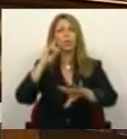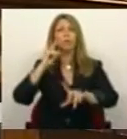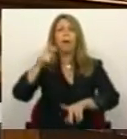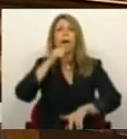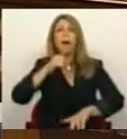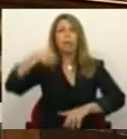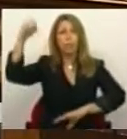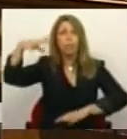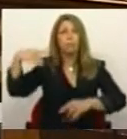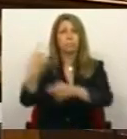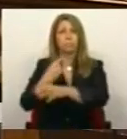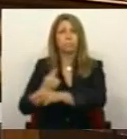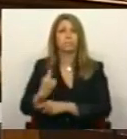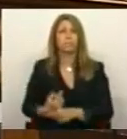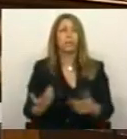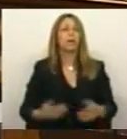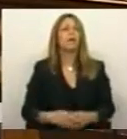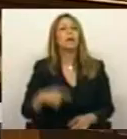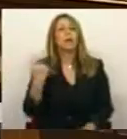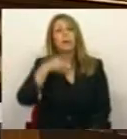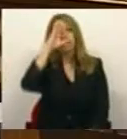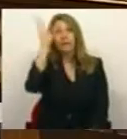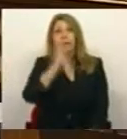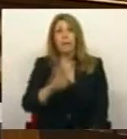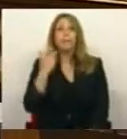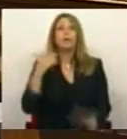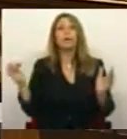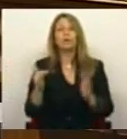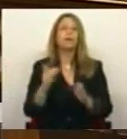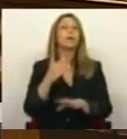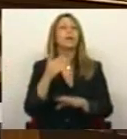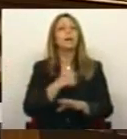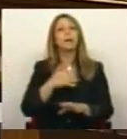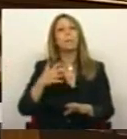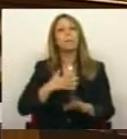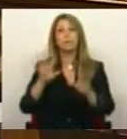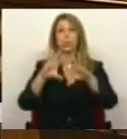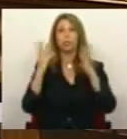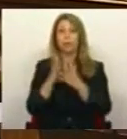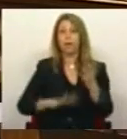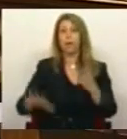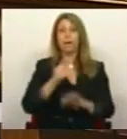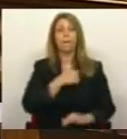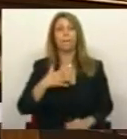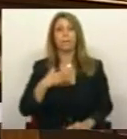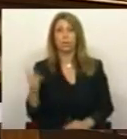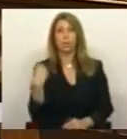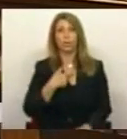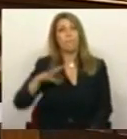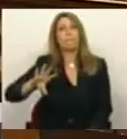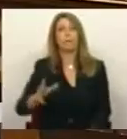entre outros. Como sabemos, as micro, pequenas e médias empresas representam a generalidade do tecido empresarial do nosso